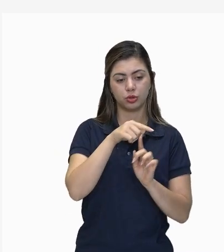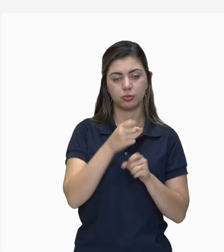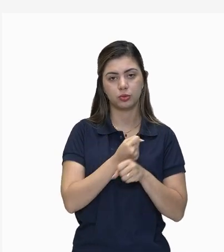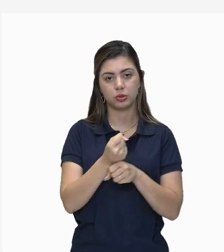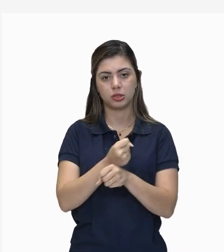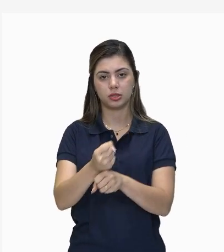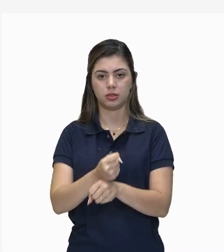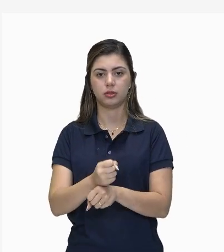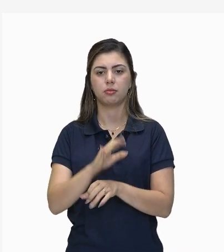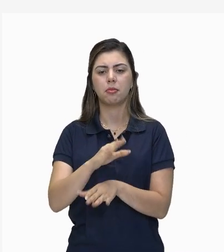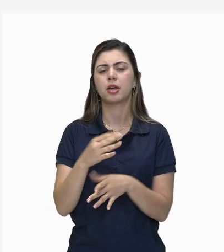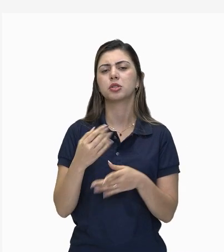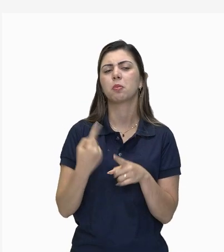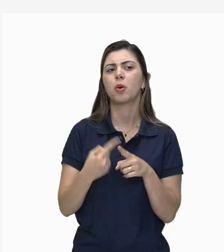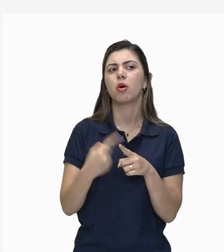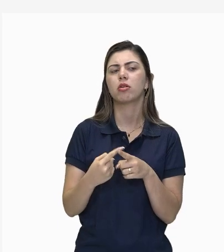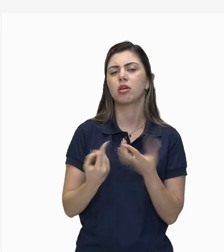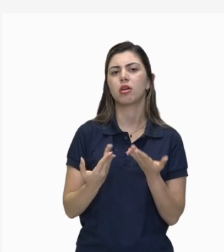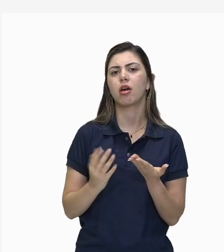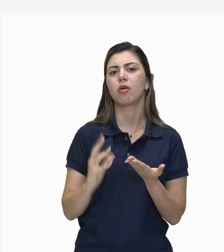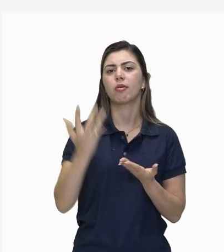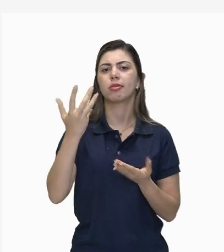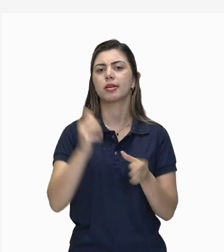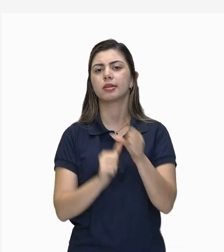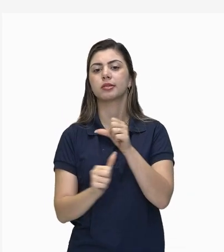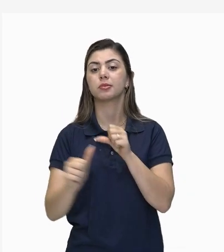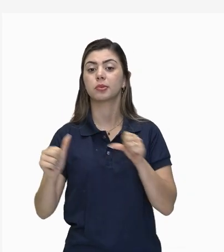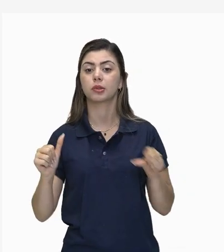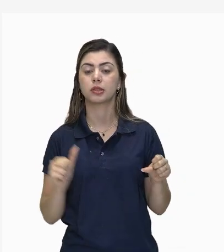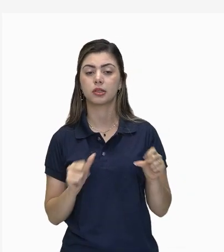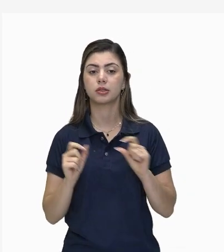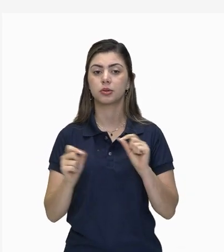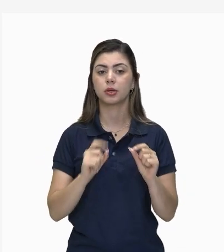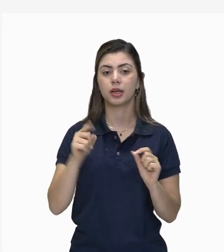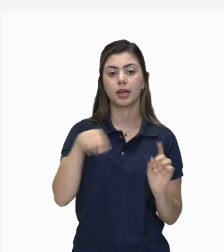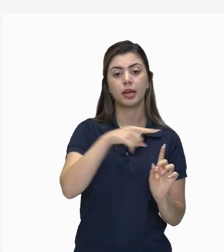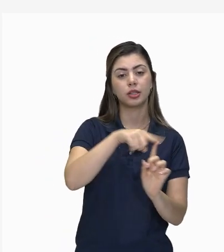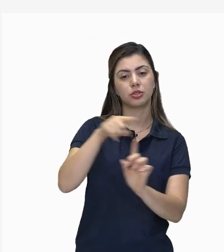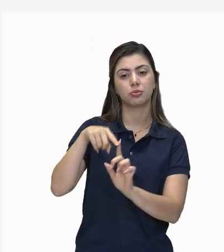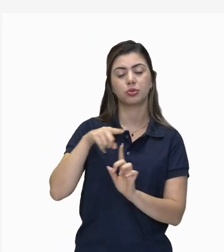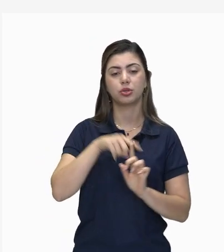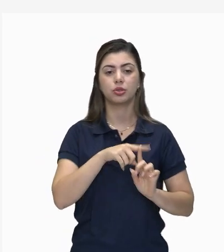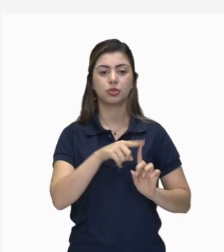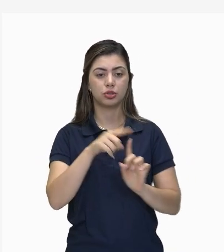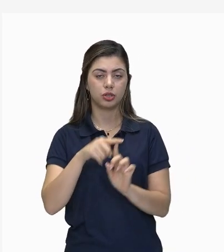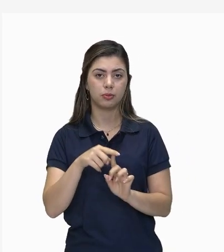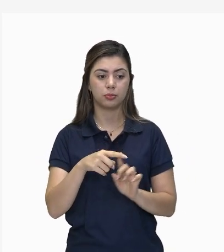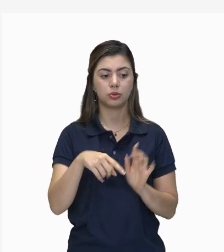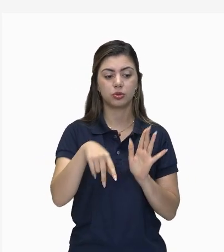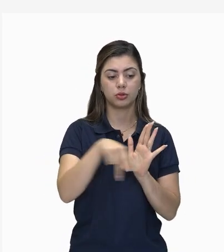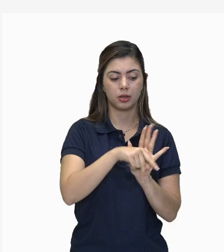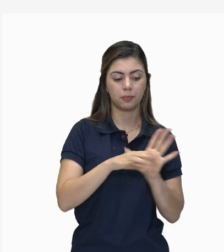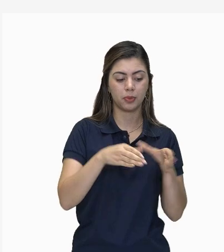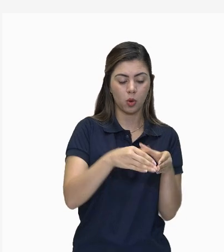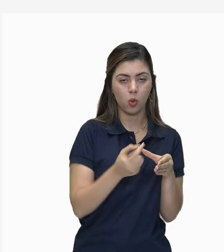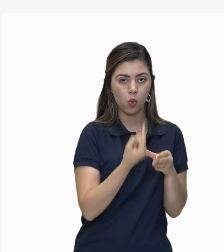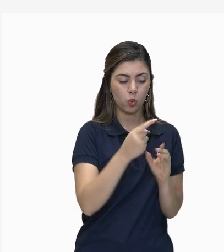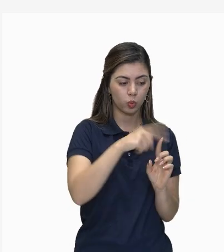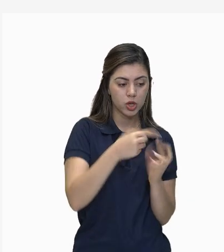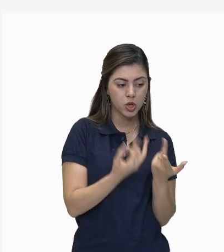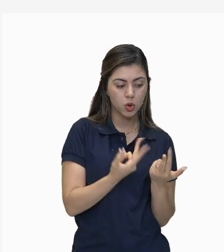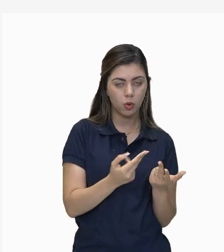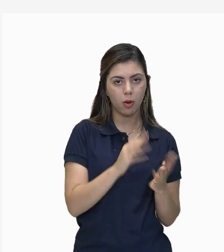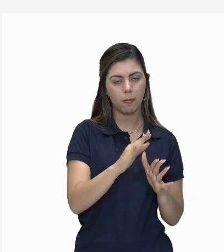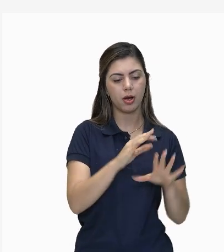virtude das diferenças surgidas no genoma de populações diferentes de uma mesma espécie que ocasionaram